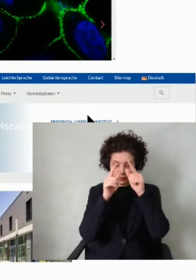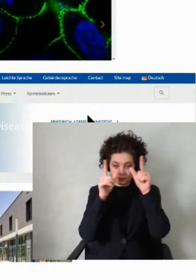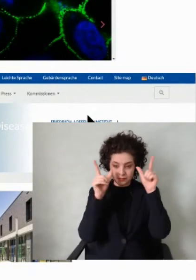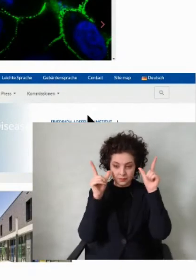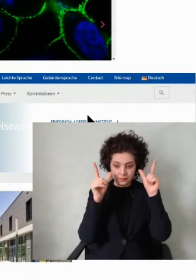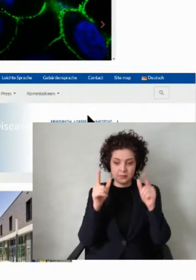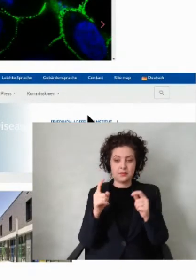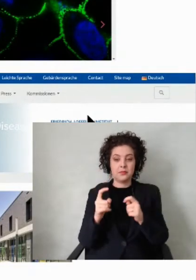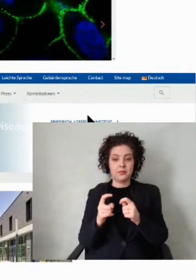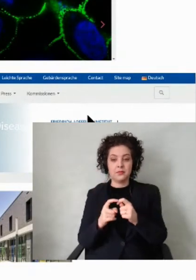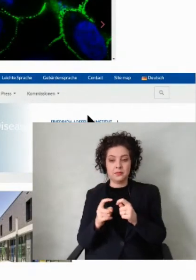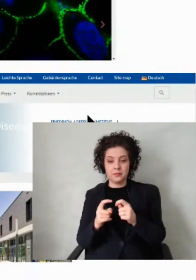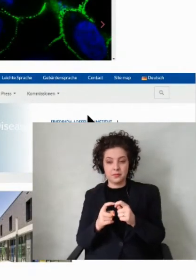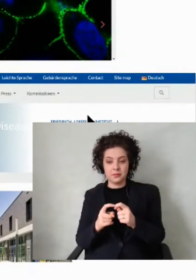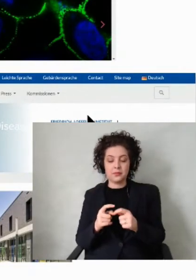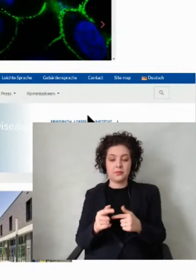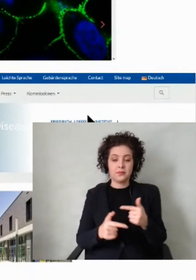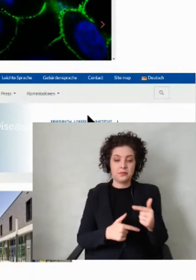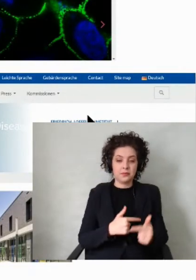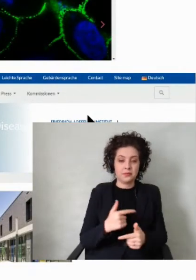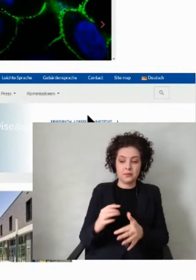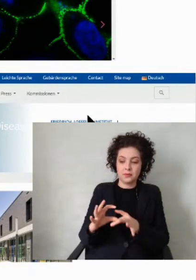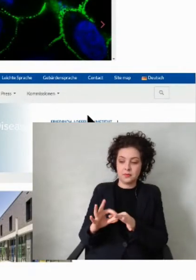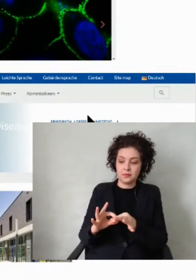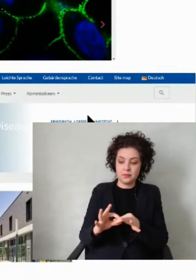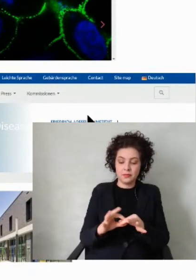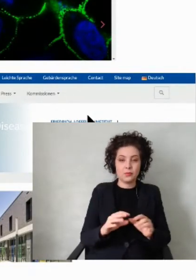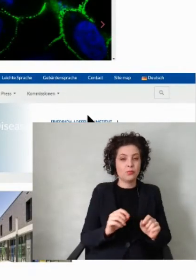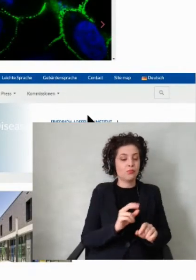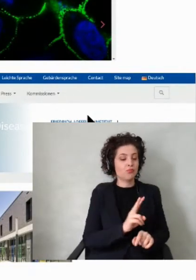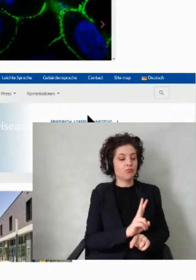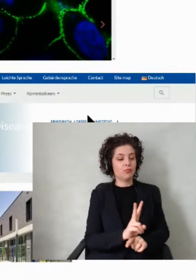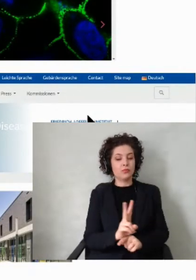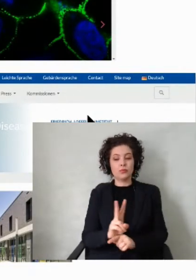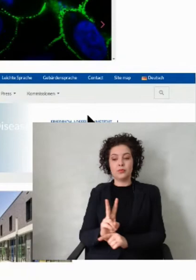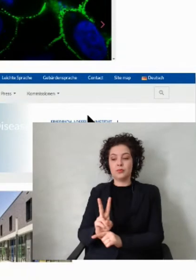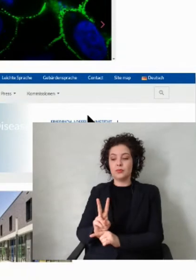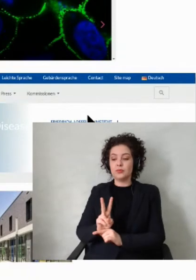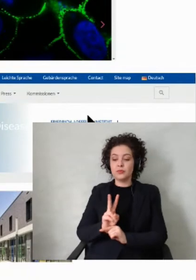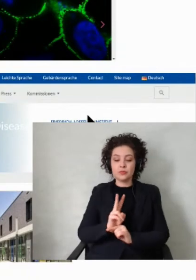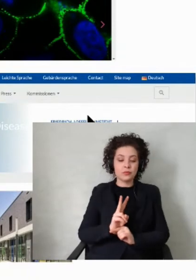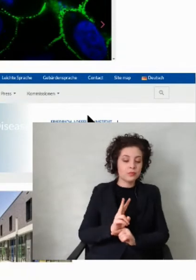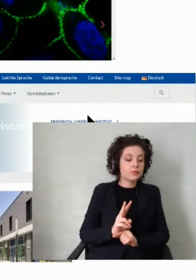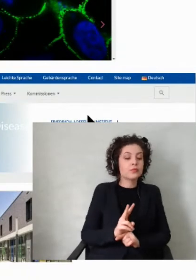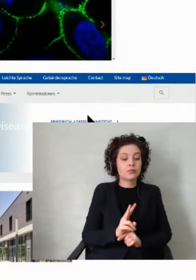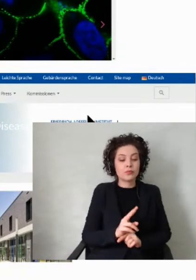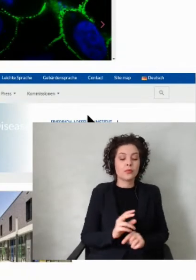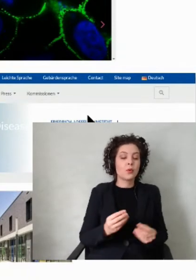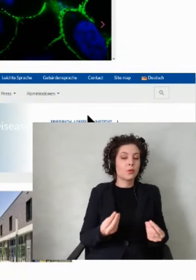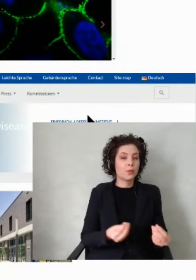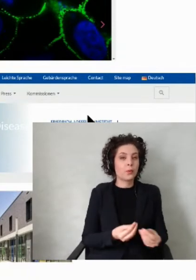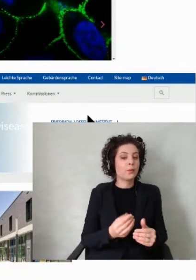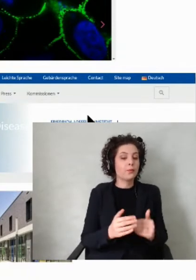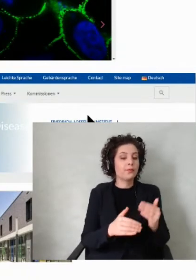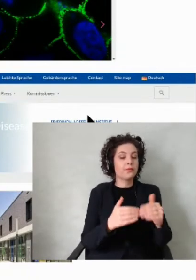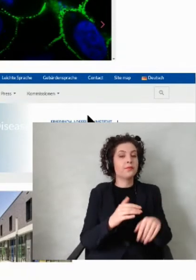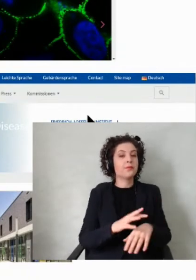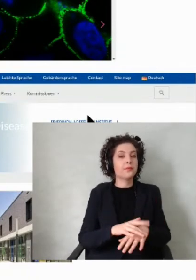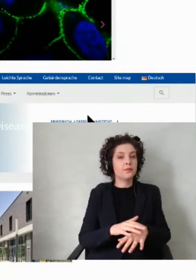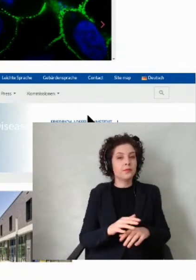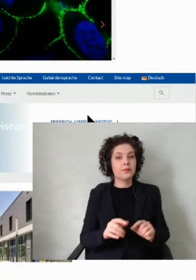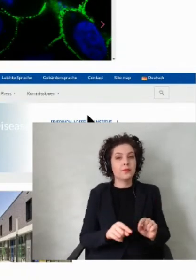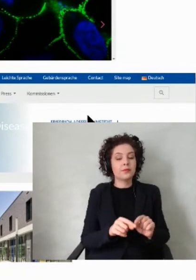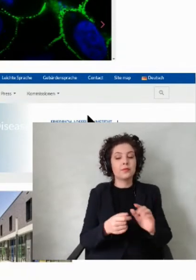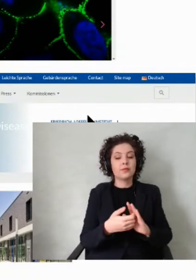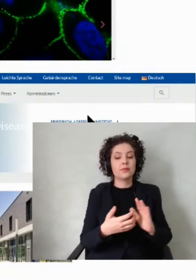médicos, trabalhando num contexto de vigilância desses patógenos, num contexto de caracterização desses